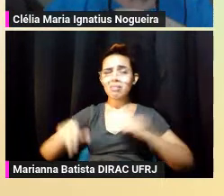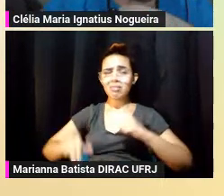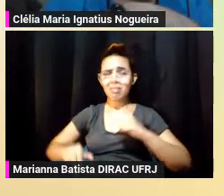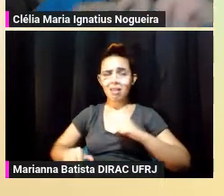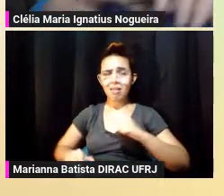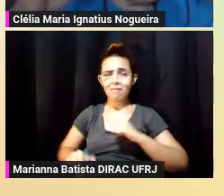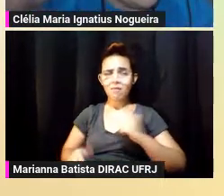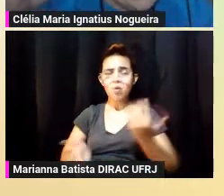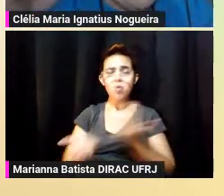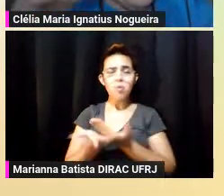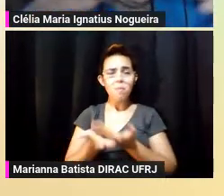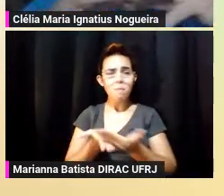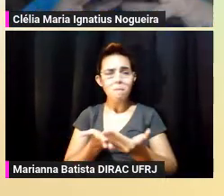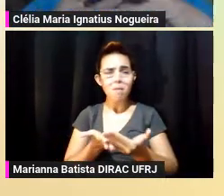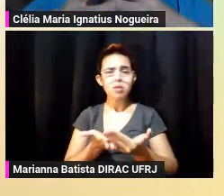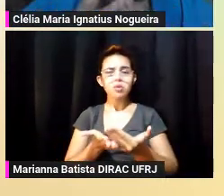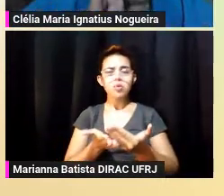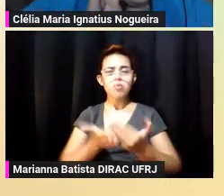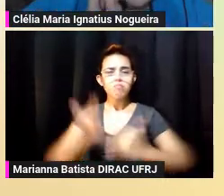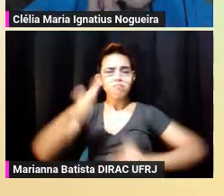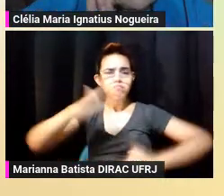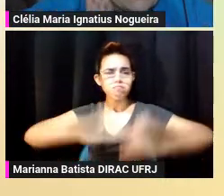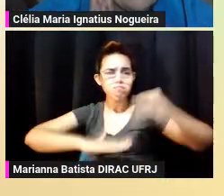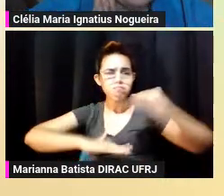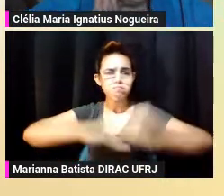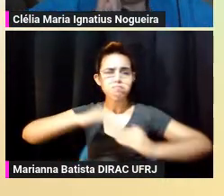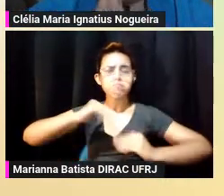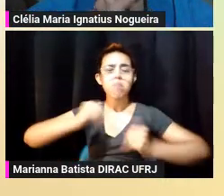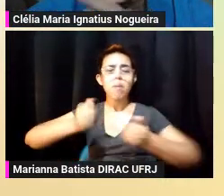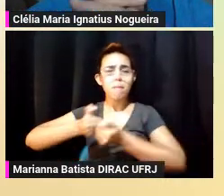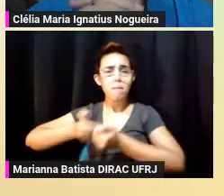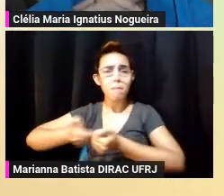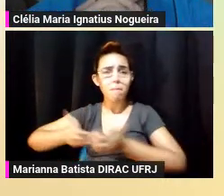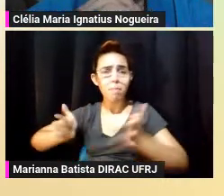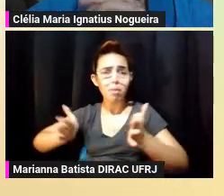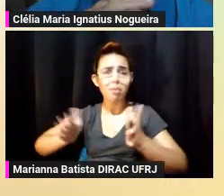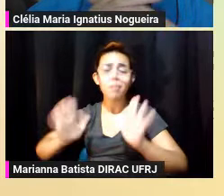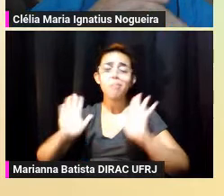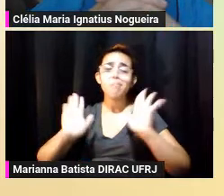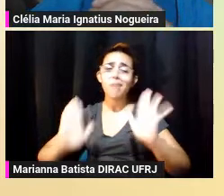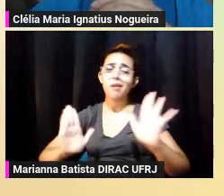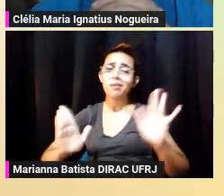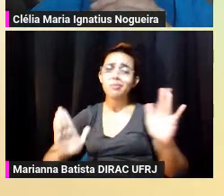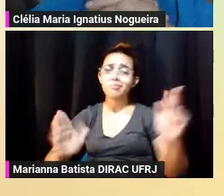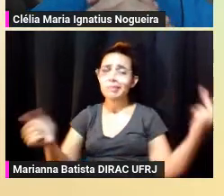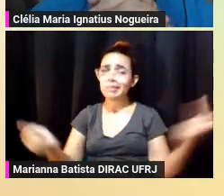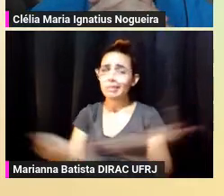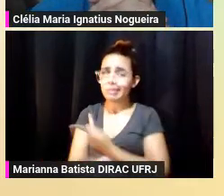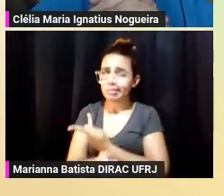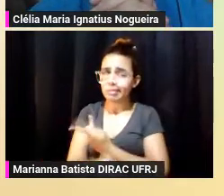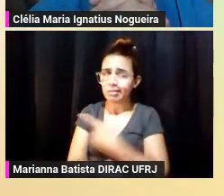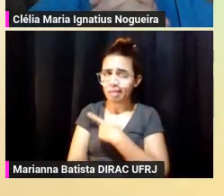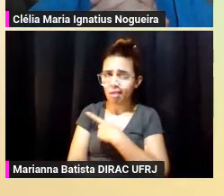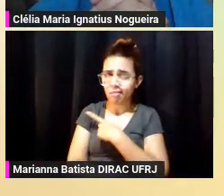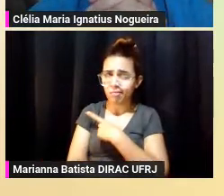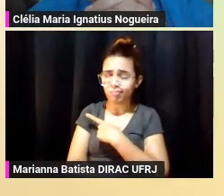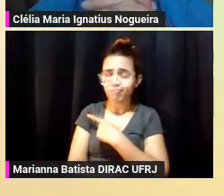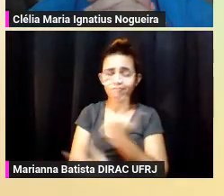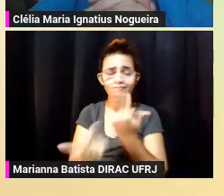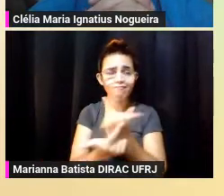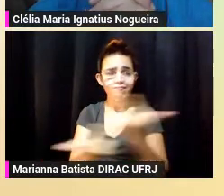esse mestrado, que acabou não acontecendo. Mas aconteceu ali, né, uma